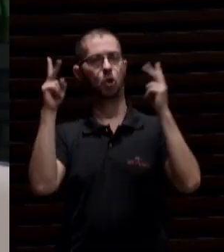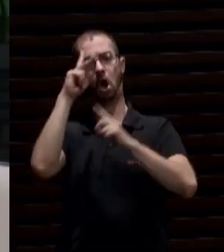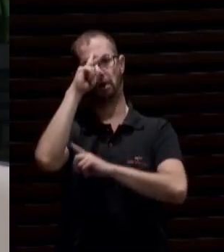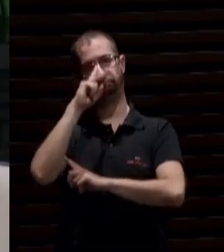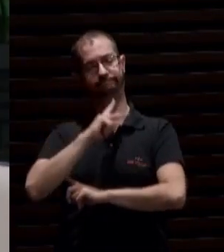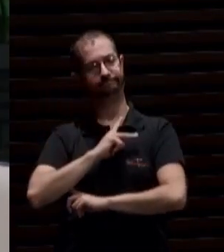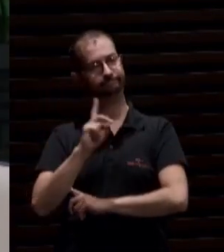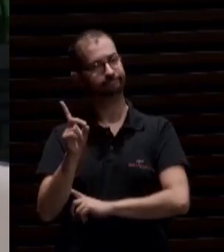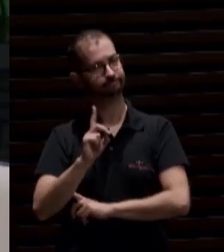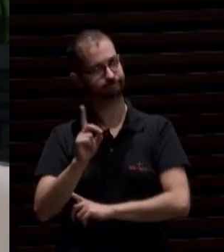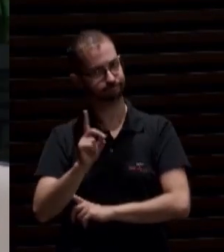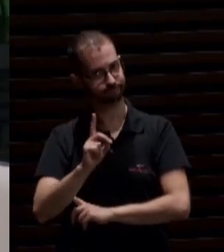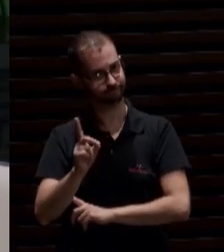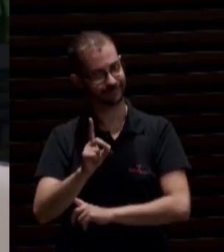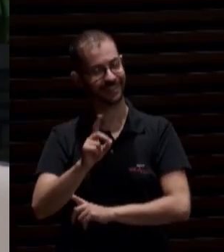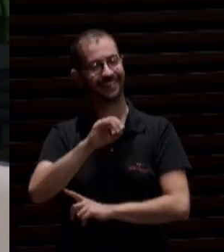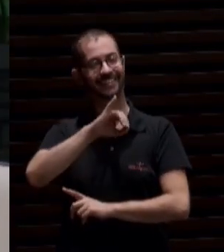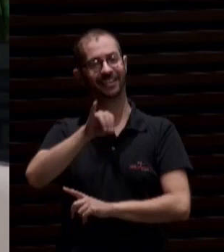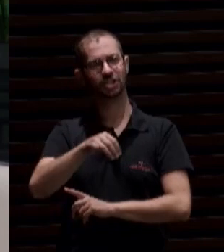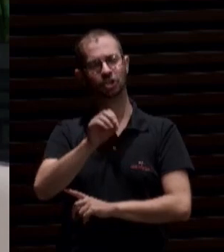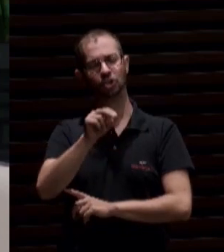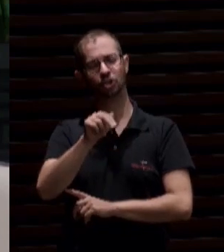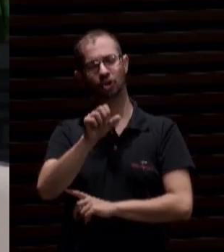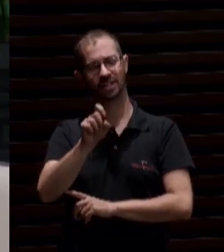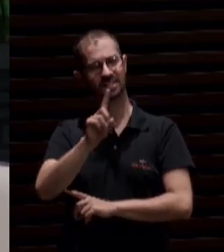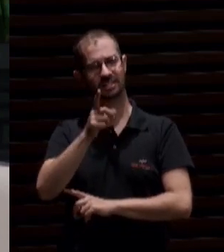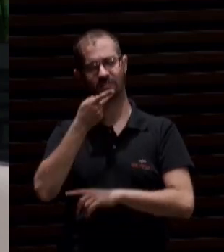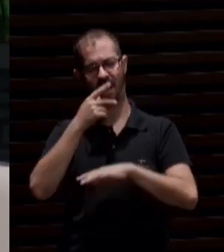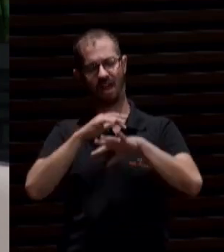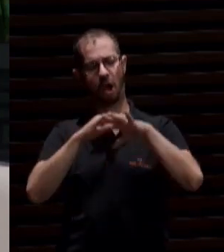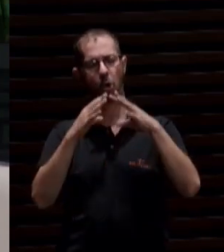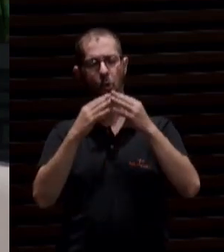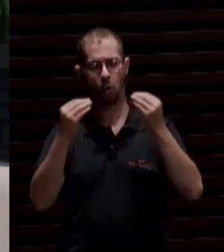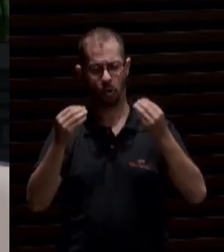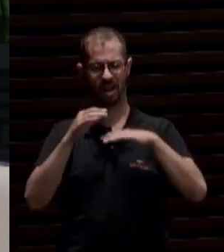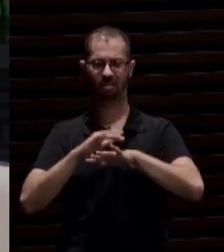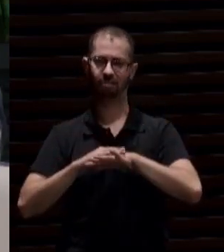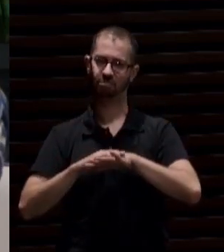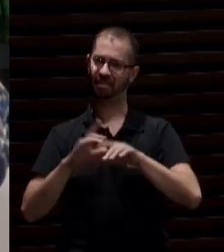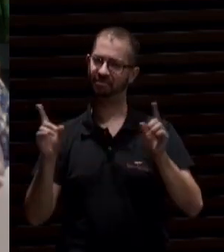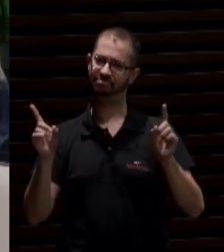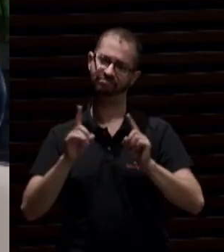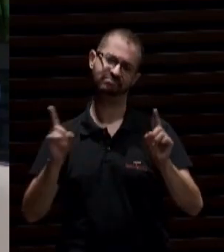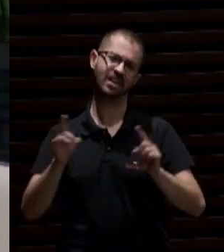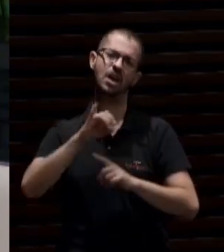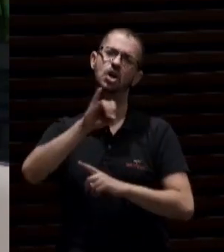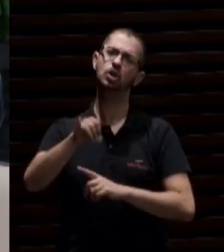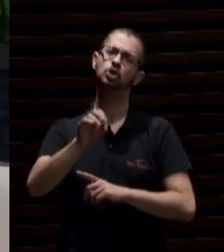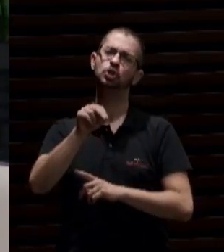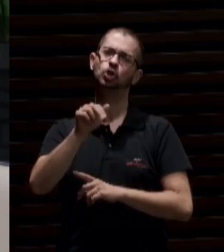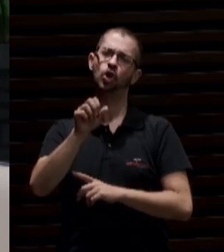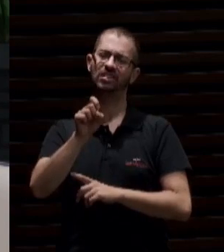Jonas, ele não declara a cura da doença. e ele também não declara o seu